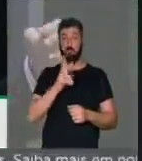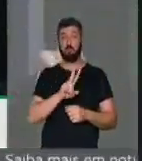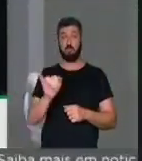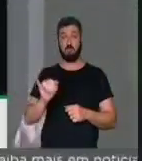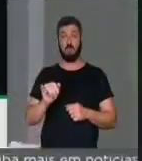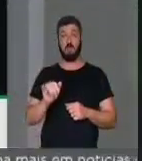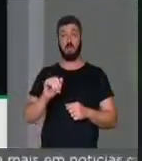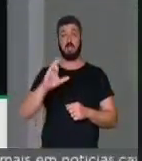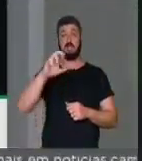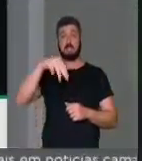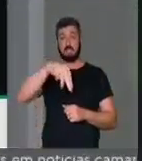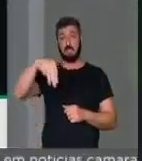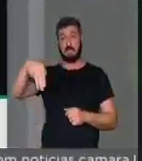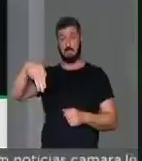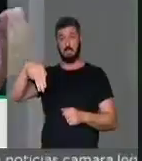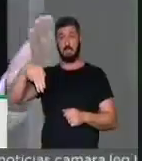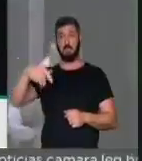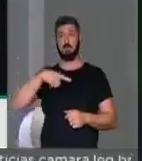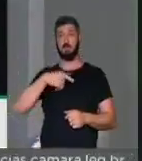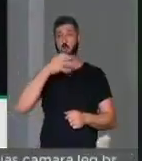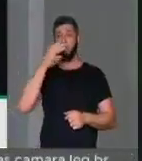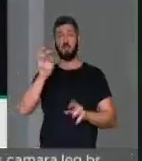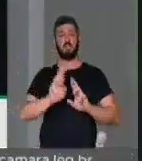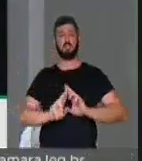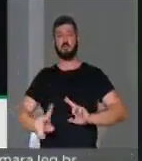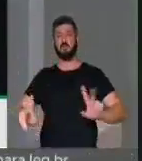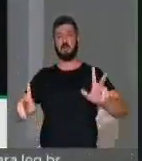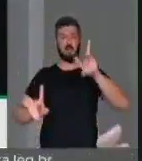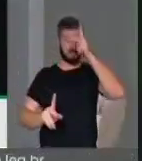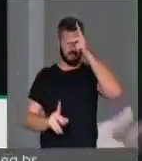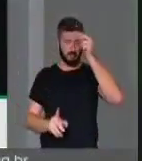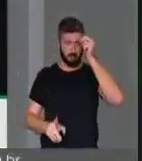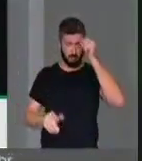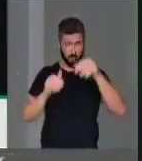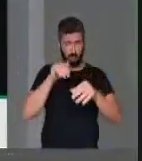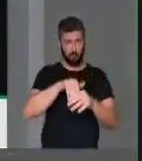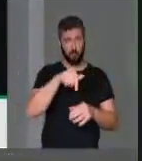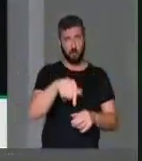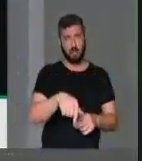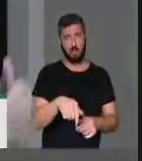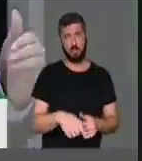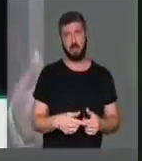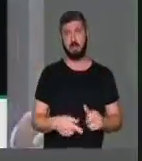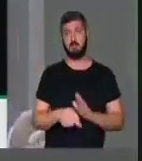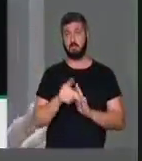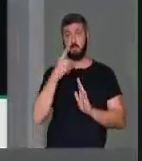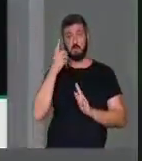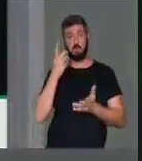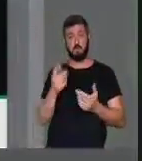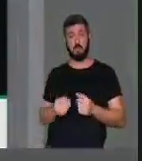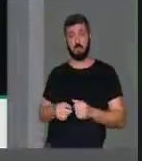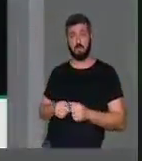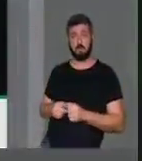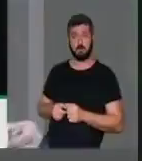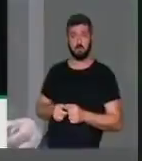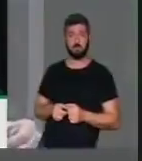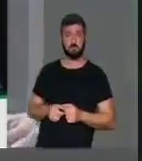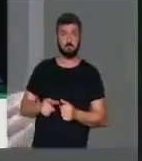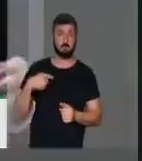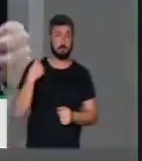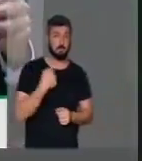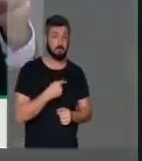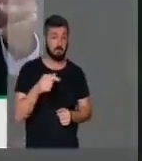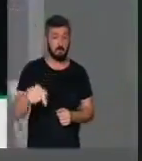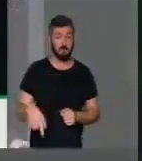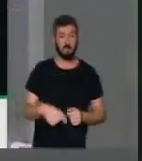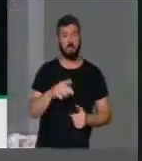que a Confederação Nacional dos Municípios tinha uma posição diferente daquela que foi votada aqui pelos parlamentares. A gente não